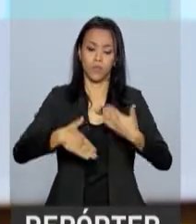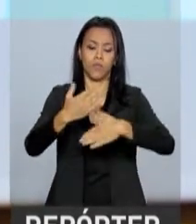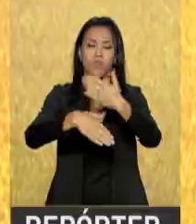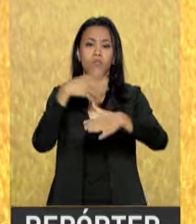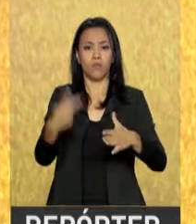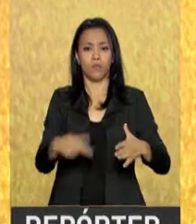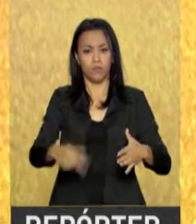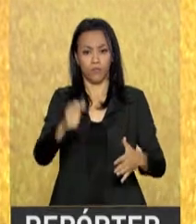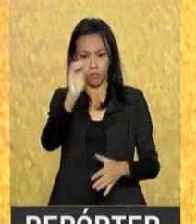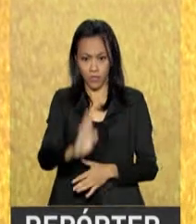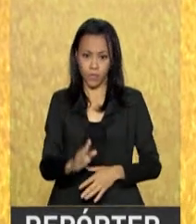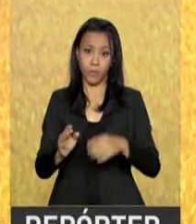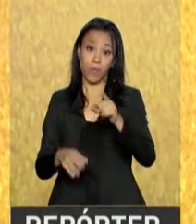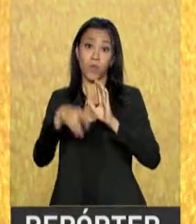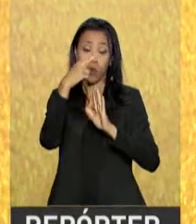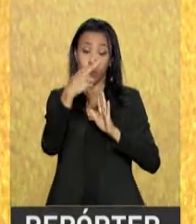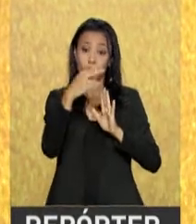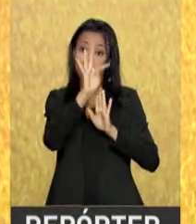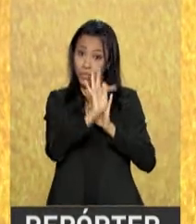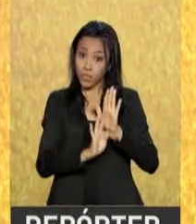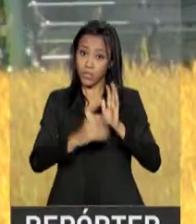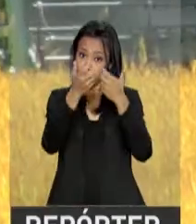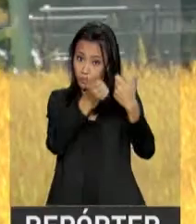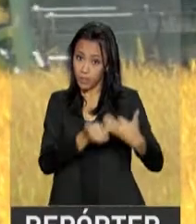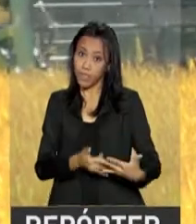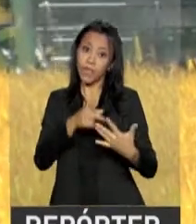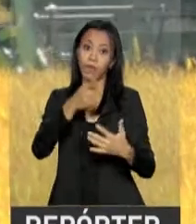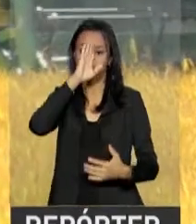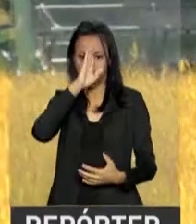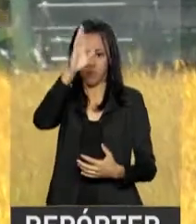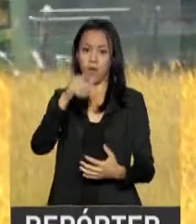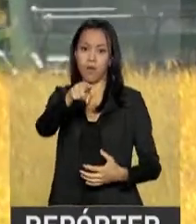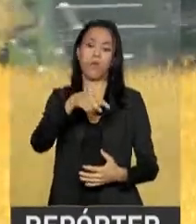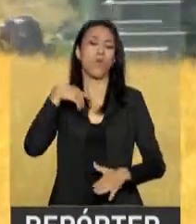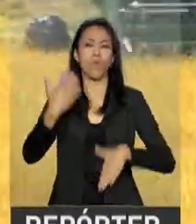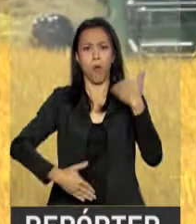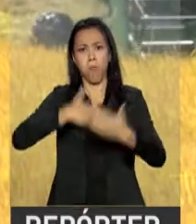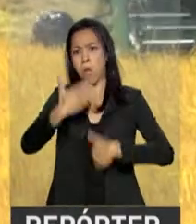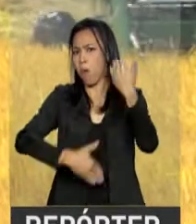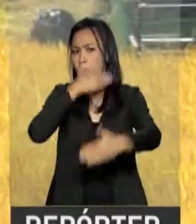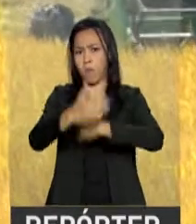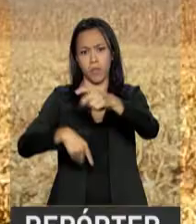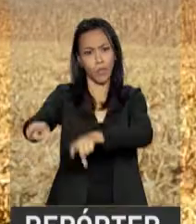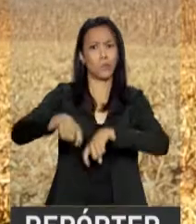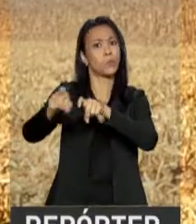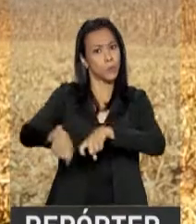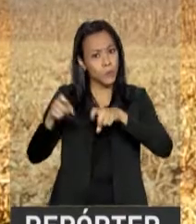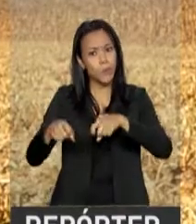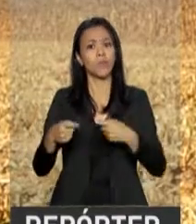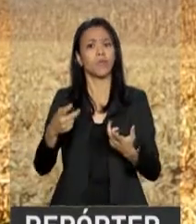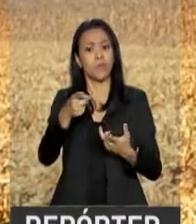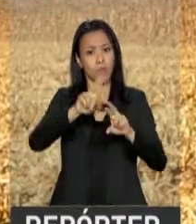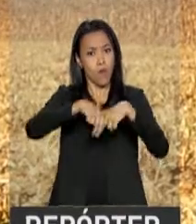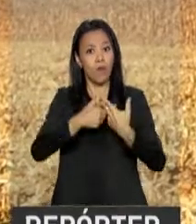produtividade o texto cita como ponto favorável o crescimento da produtividade agrícola brasileira graças à adoção de